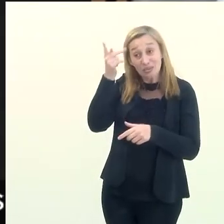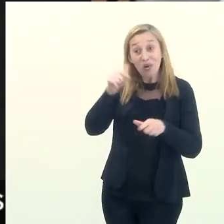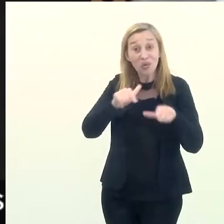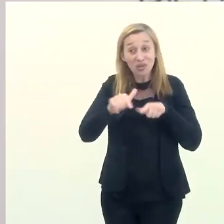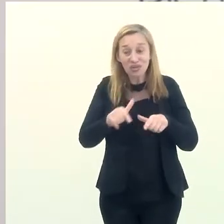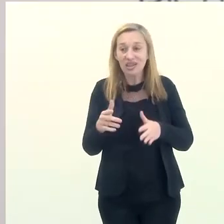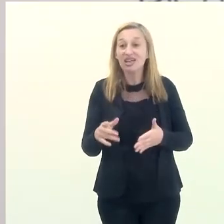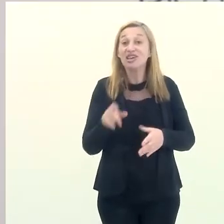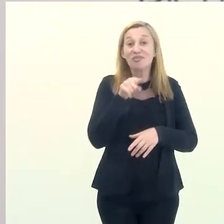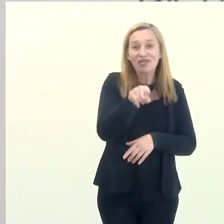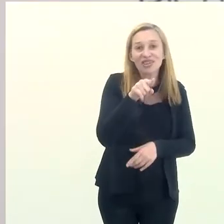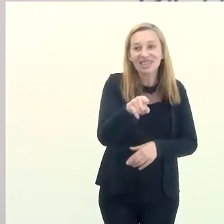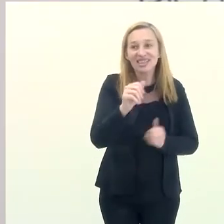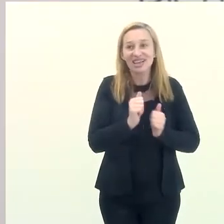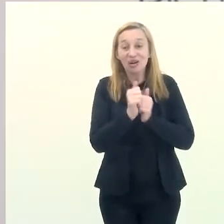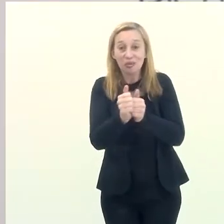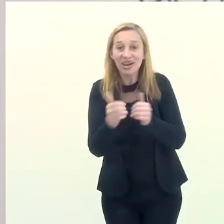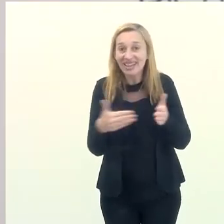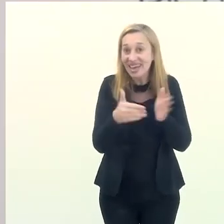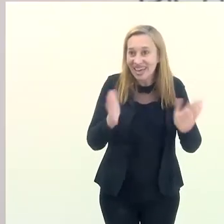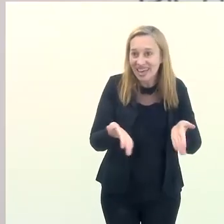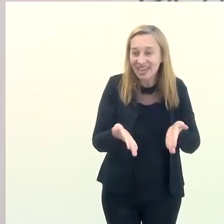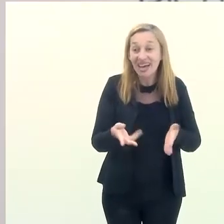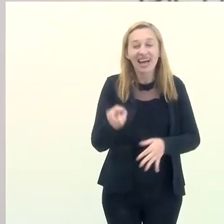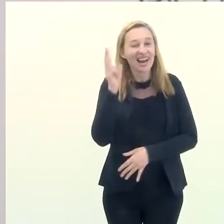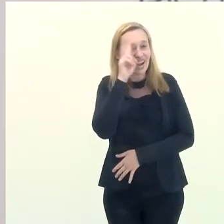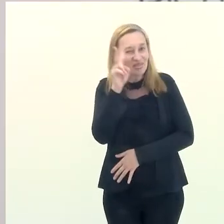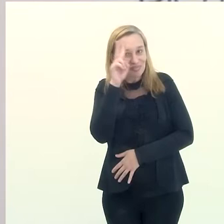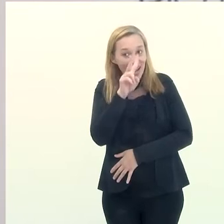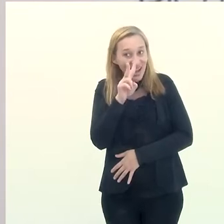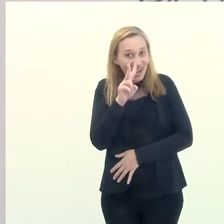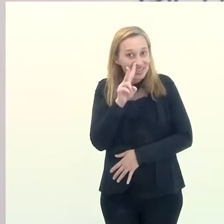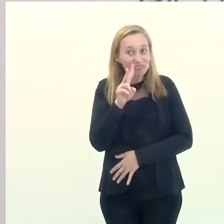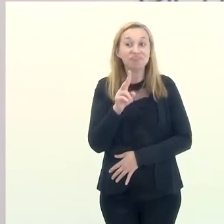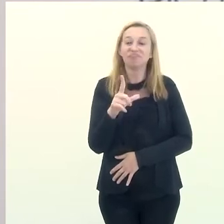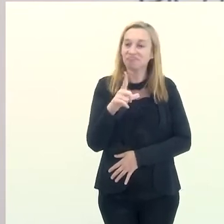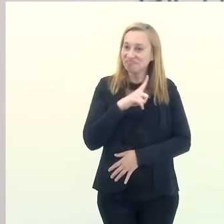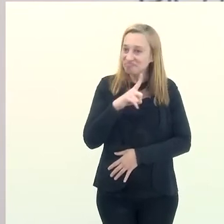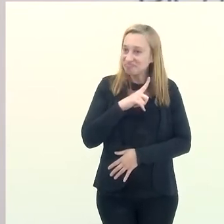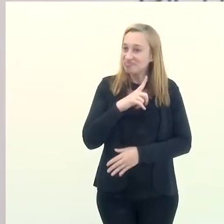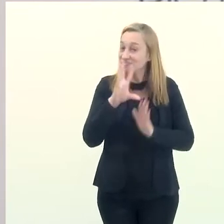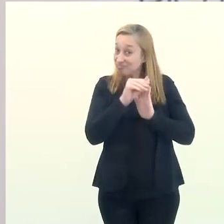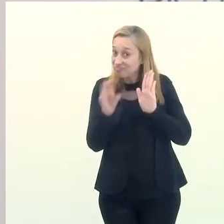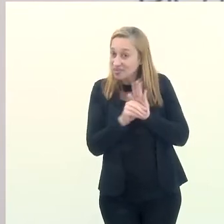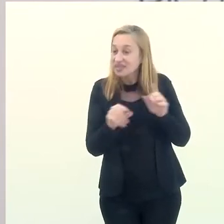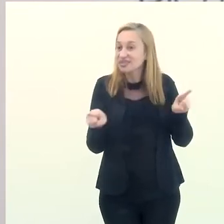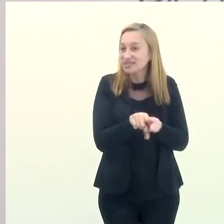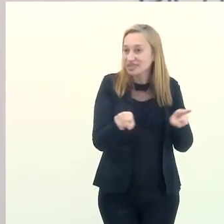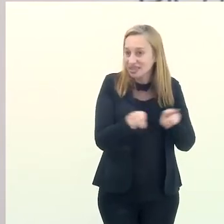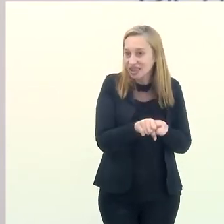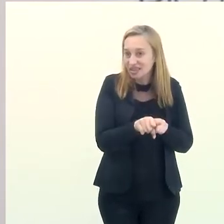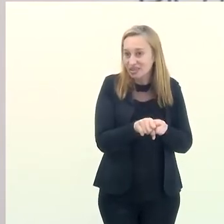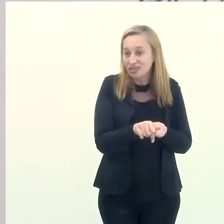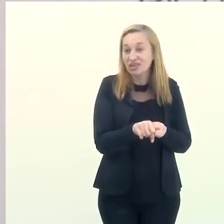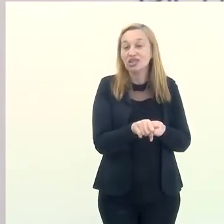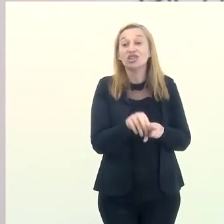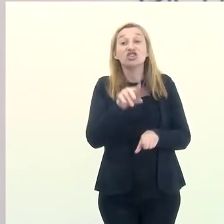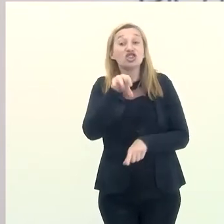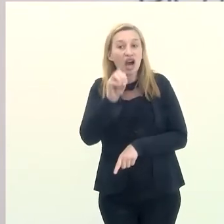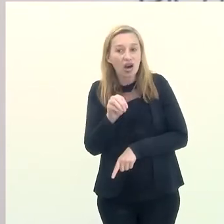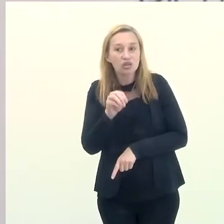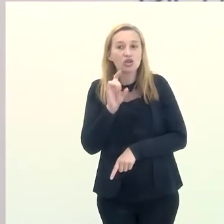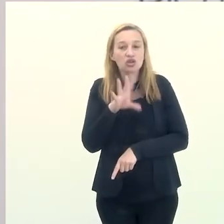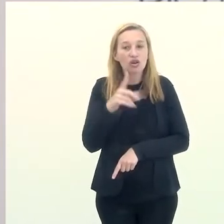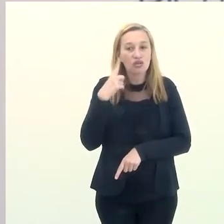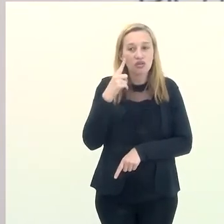Paulo hoje. E para você, telespectador, que acompanhou a gente até aqui, lembrar que a gente tem esse conteúdo também em formato de